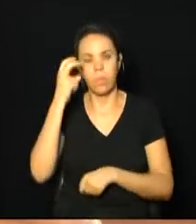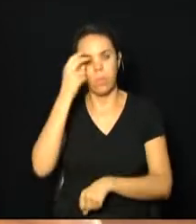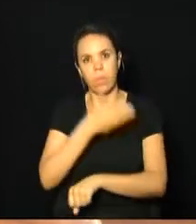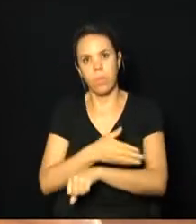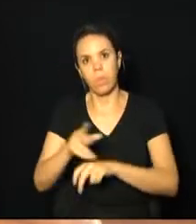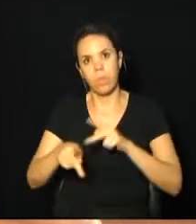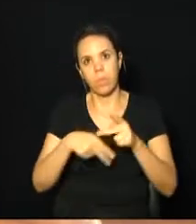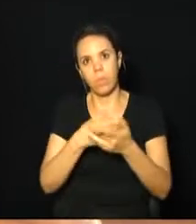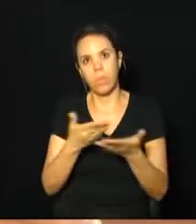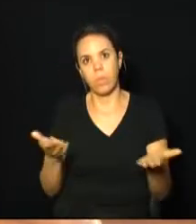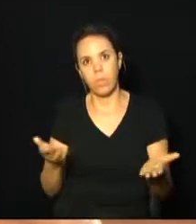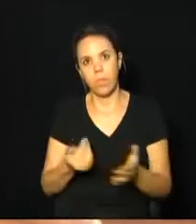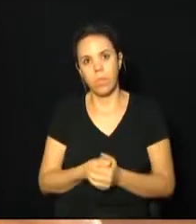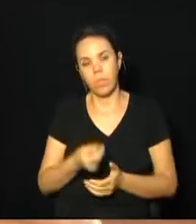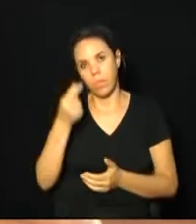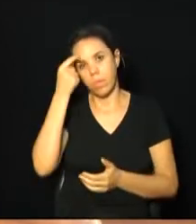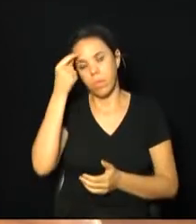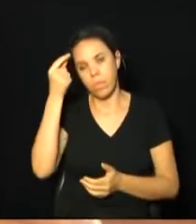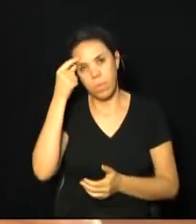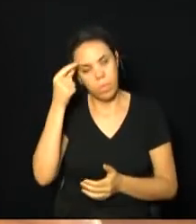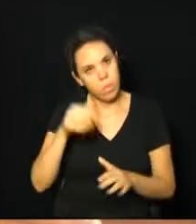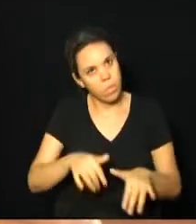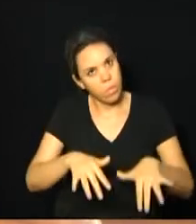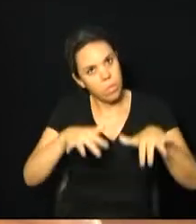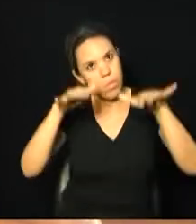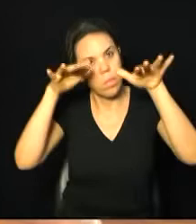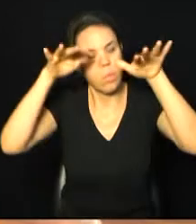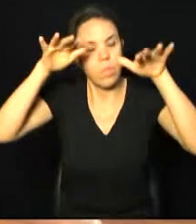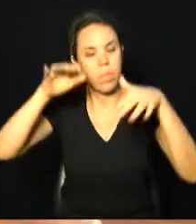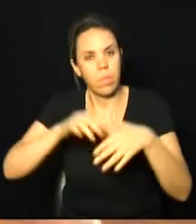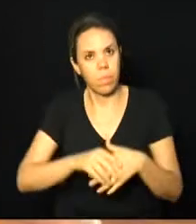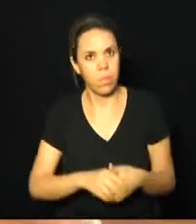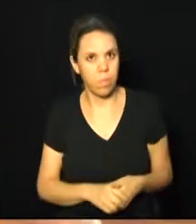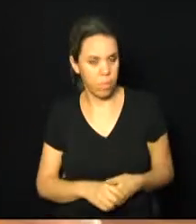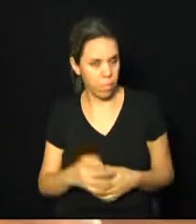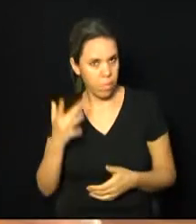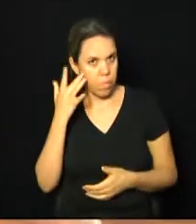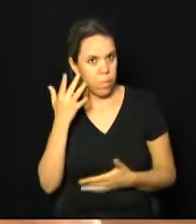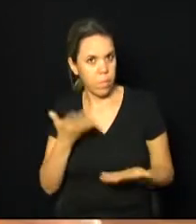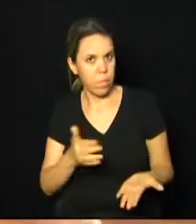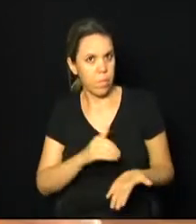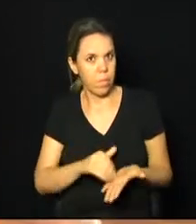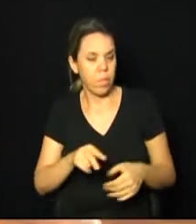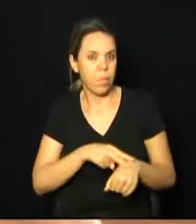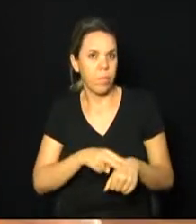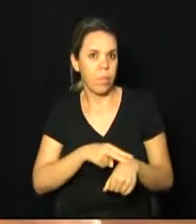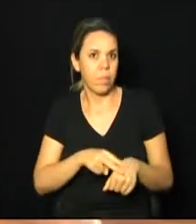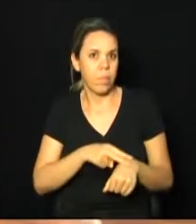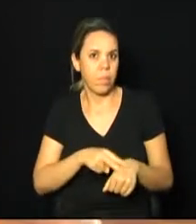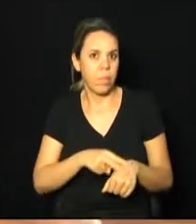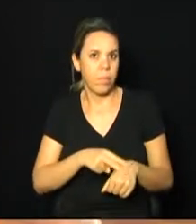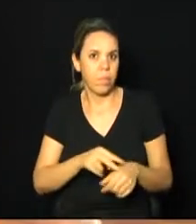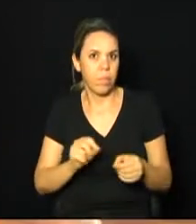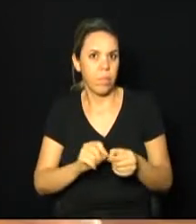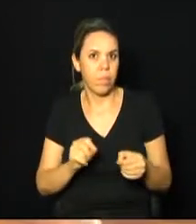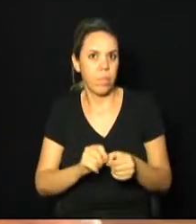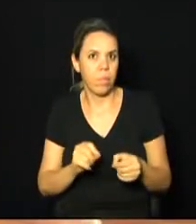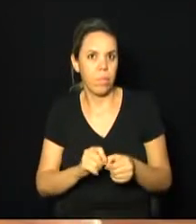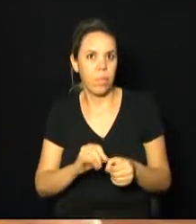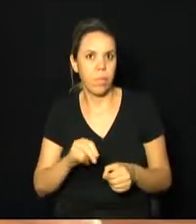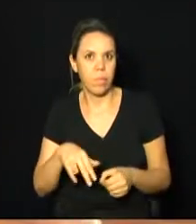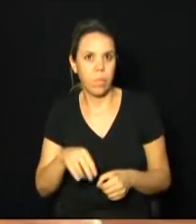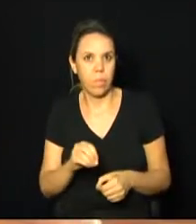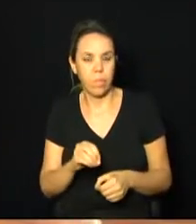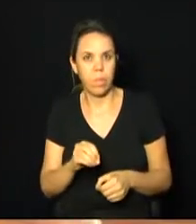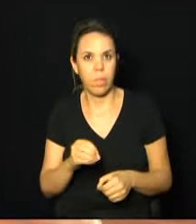cultura da população, né? Conscientização desde pequeno. Eu acho que a Secretaria do Verde, né, eles fizeram, né, Juliano,